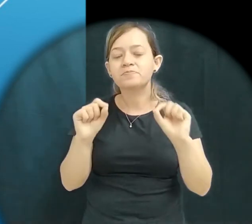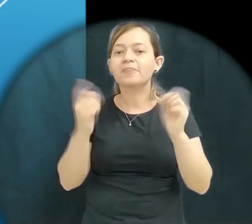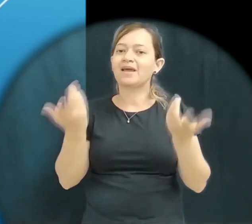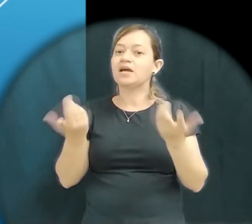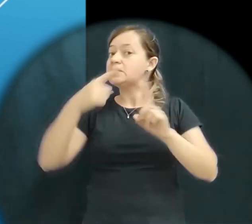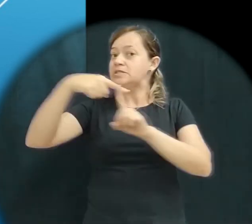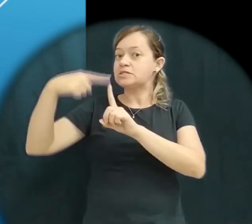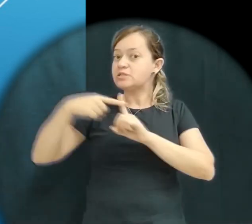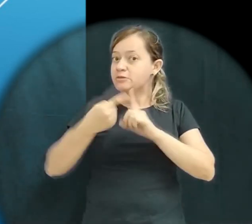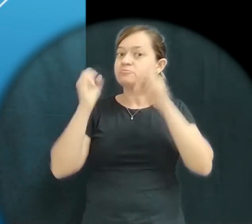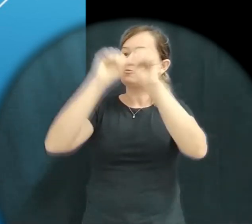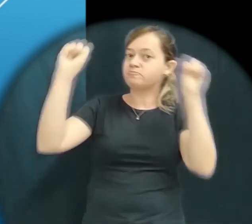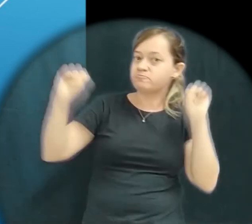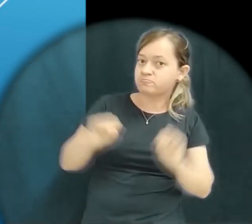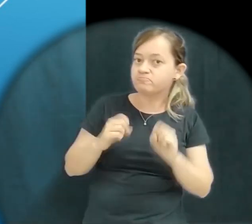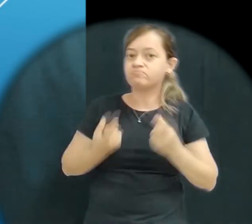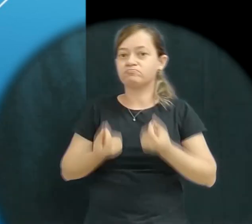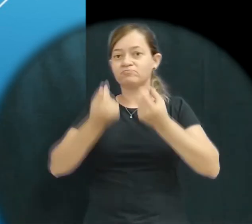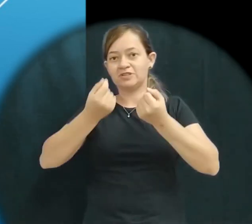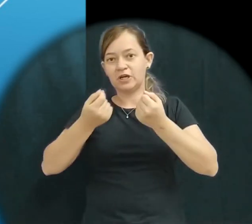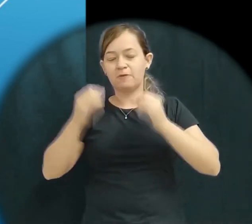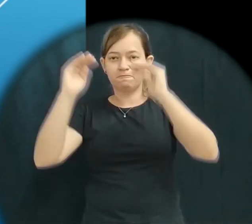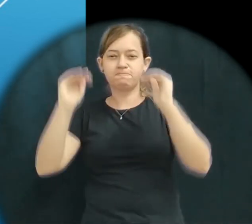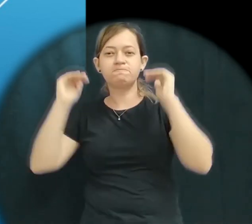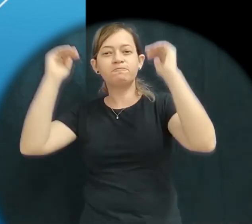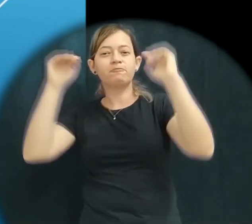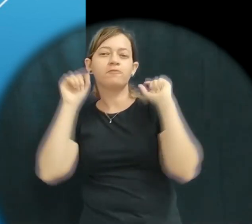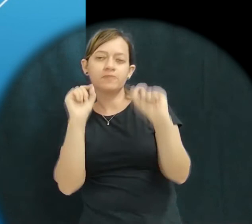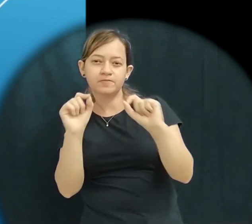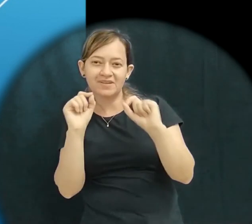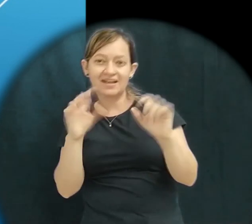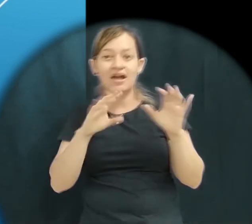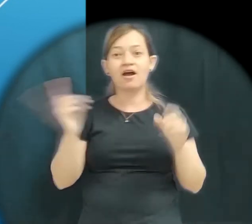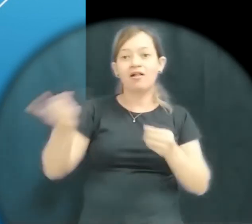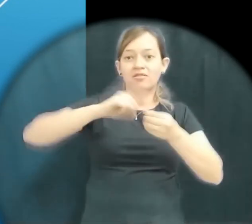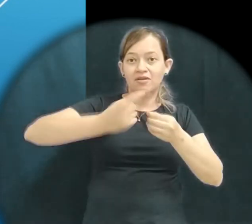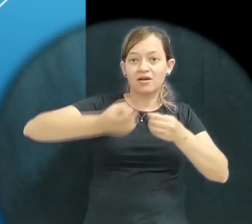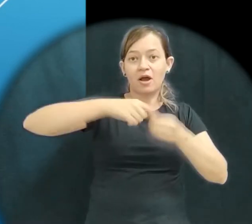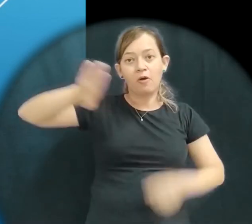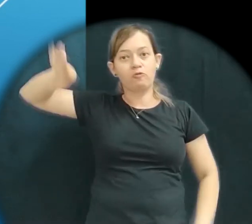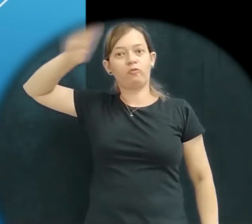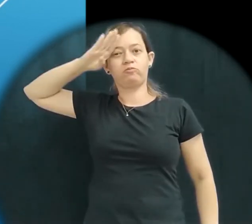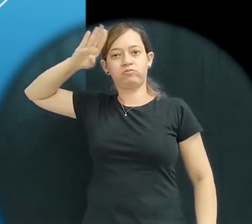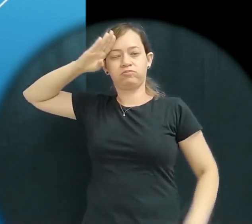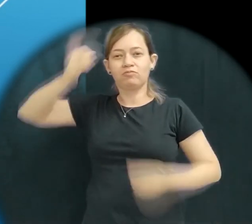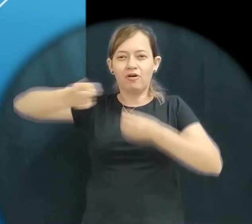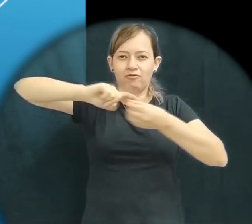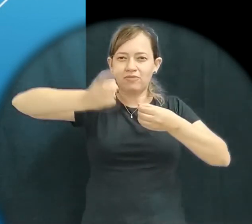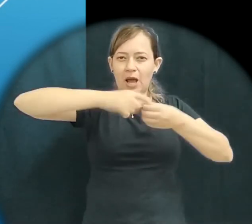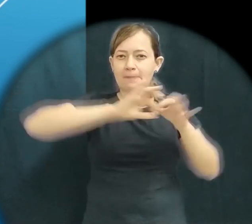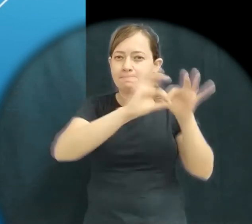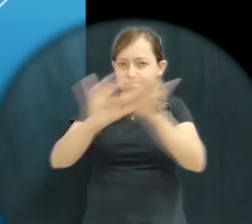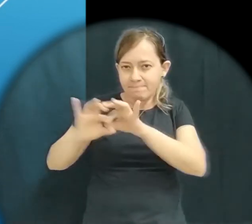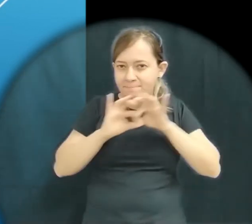Que tipo de sistema político-econômico eles defendiam, as grandes potências? Quais alianças militares se formaram durante a Guerra